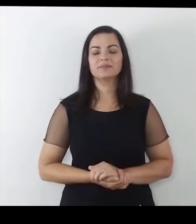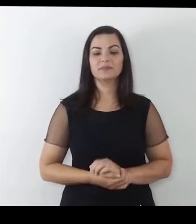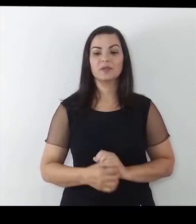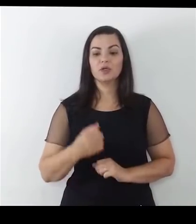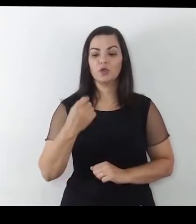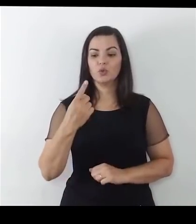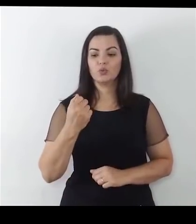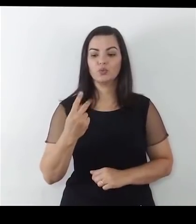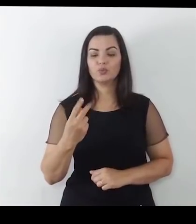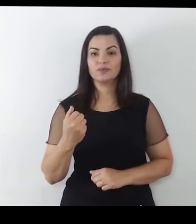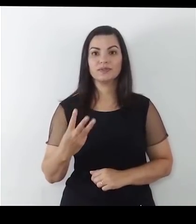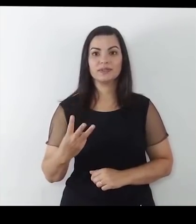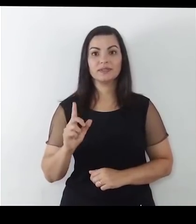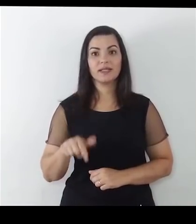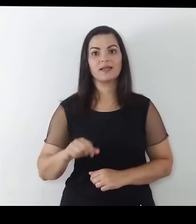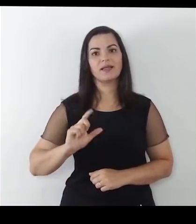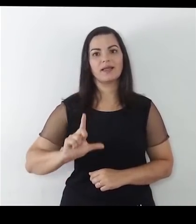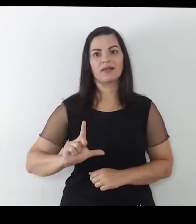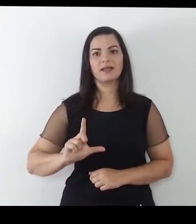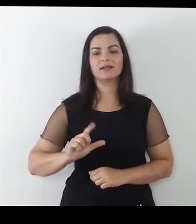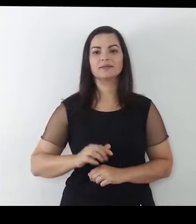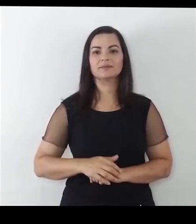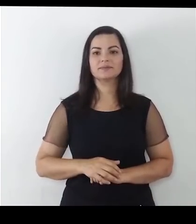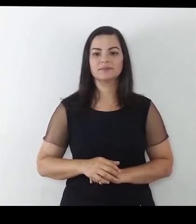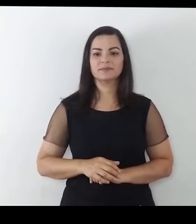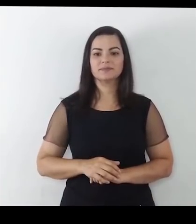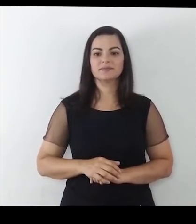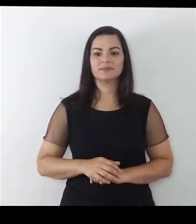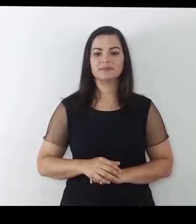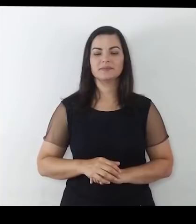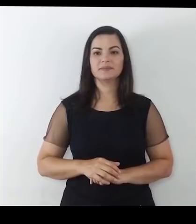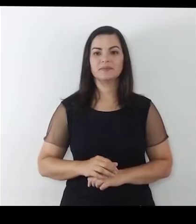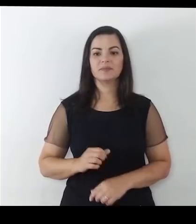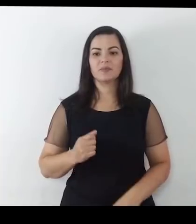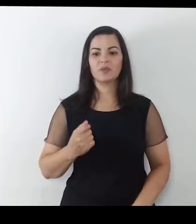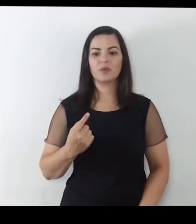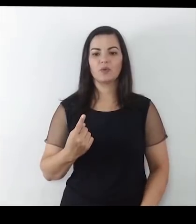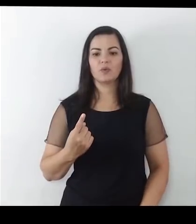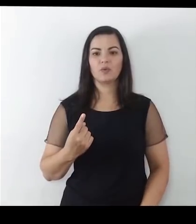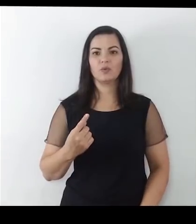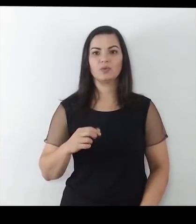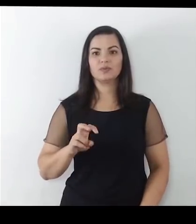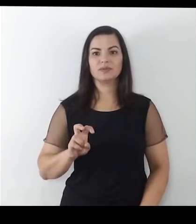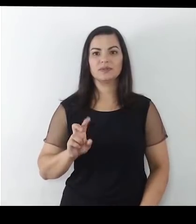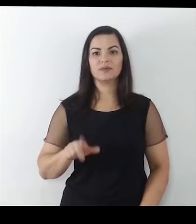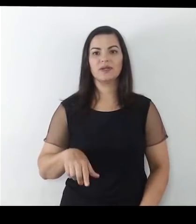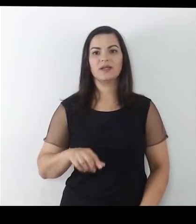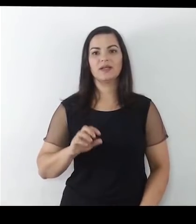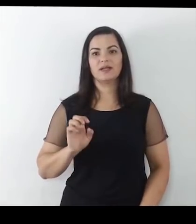tivessem oportunidades para trabalhar e estudar de forma independente.